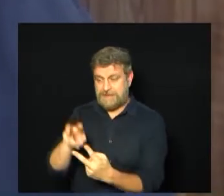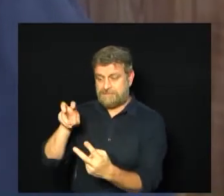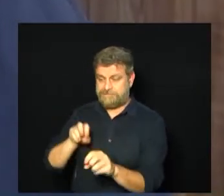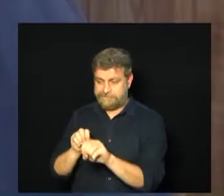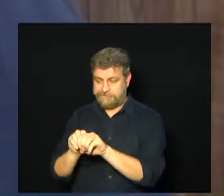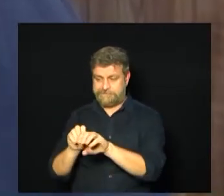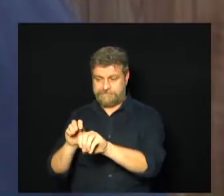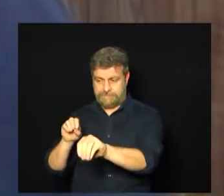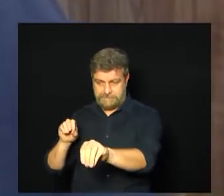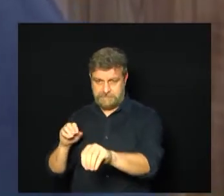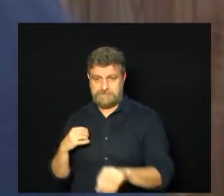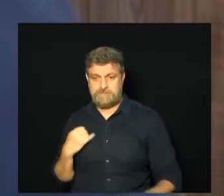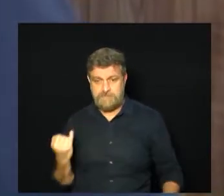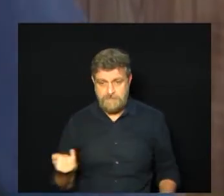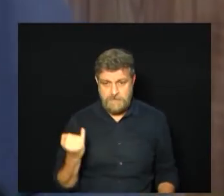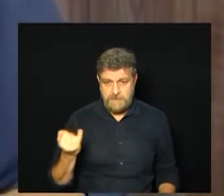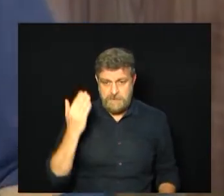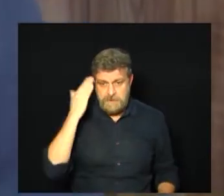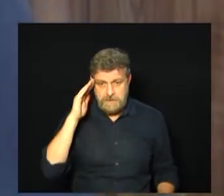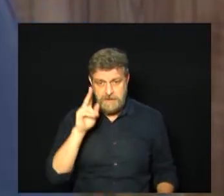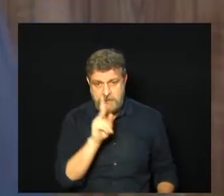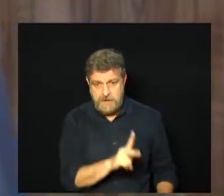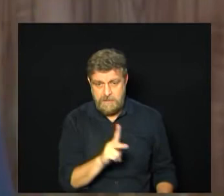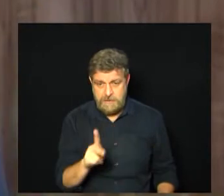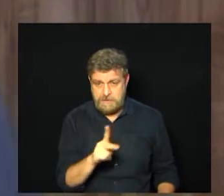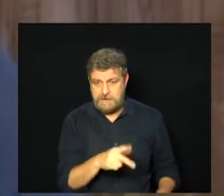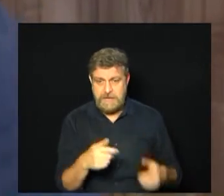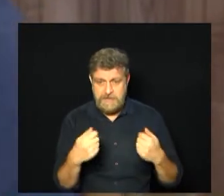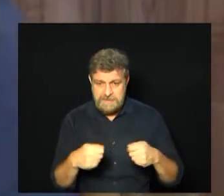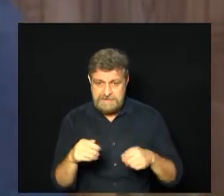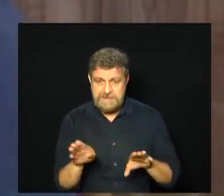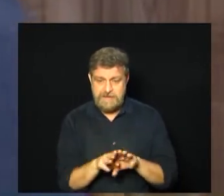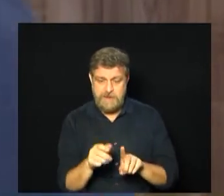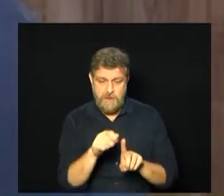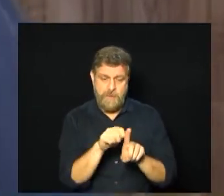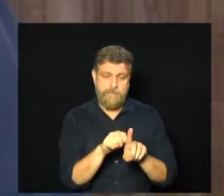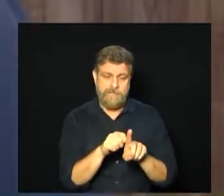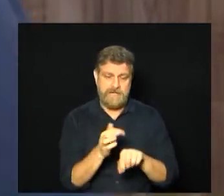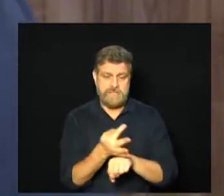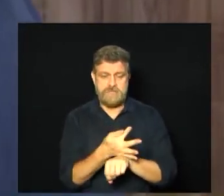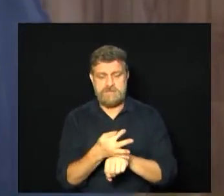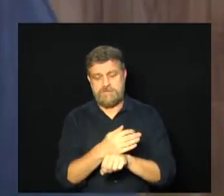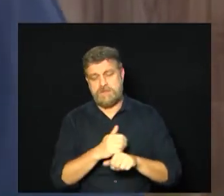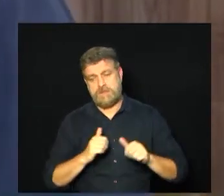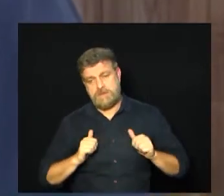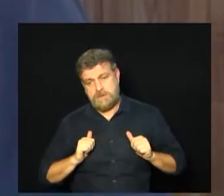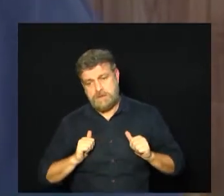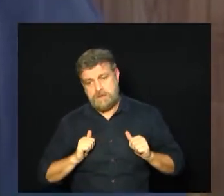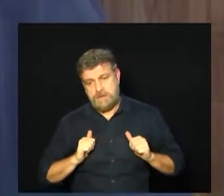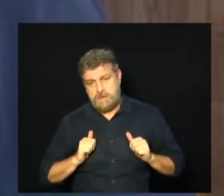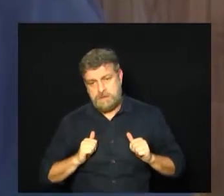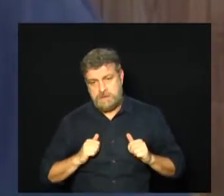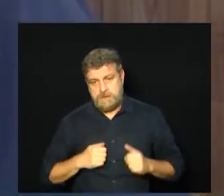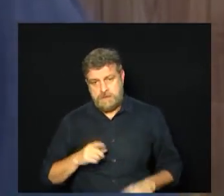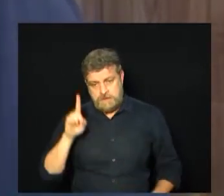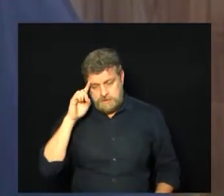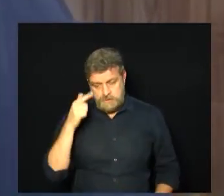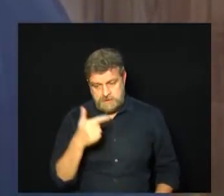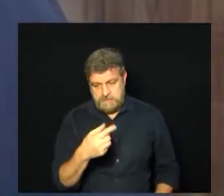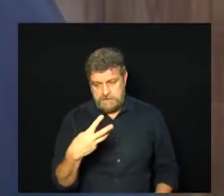importante também entender que os professores precisam necessariamente ter um mês de férias. Então, o nosso calendário se encerra no dia 23 de